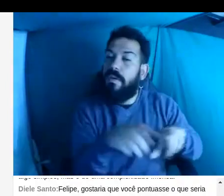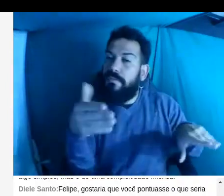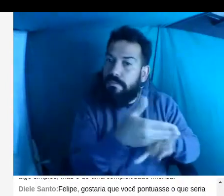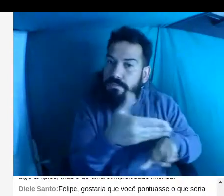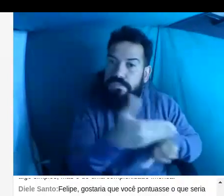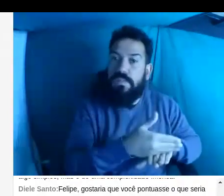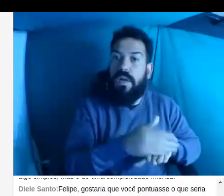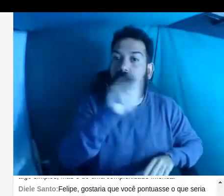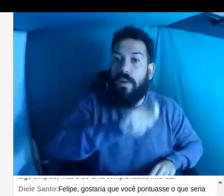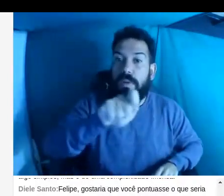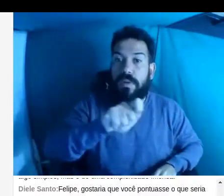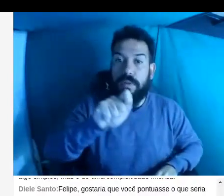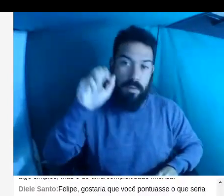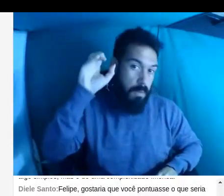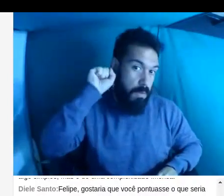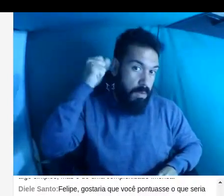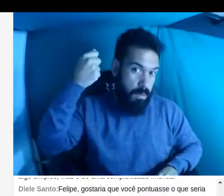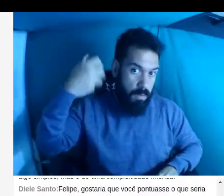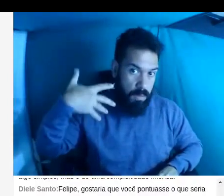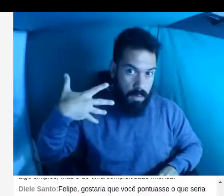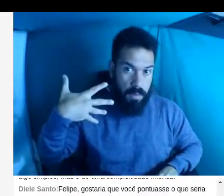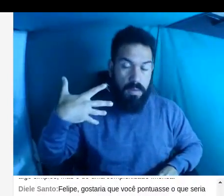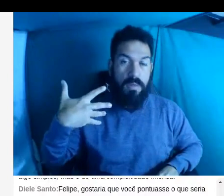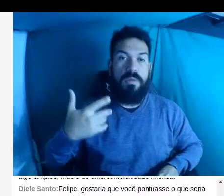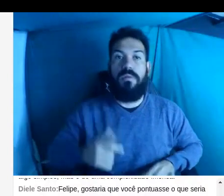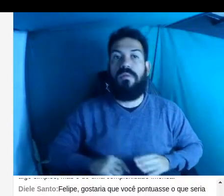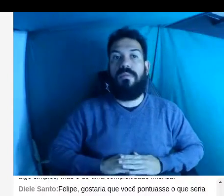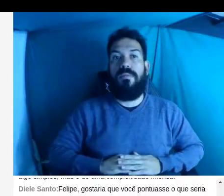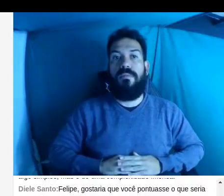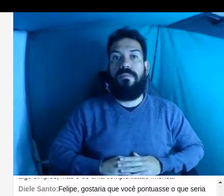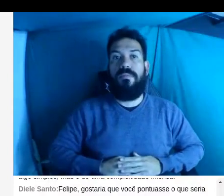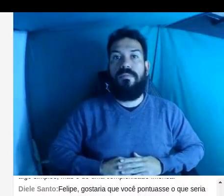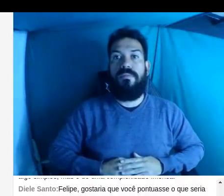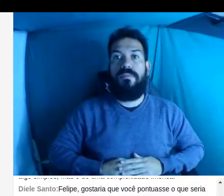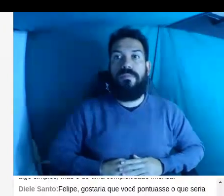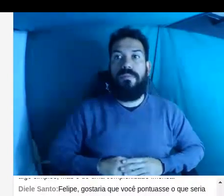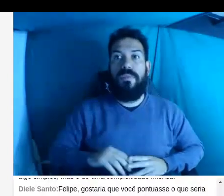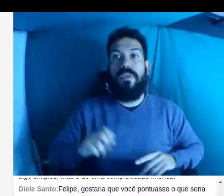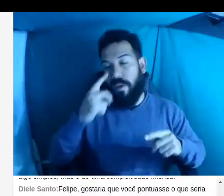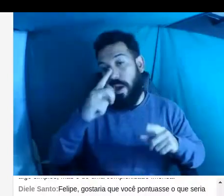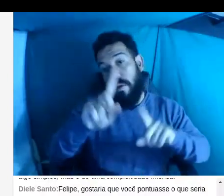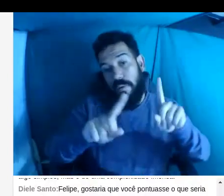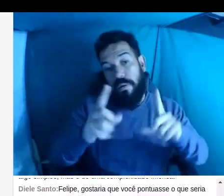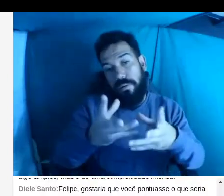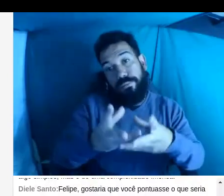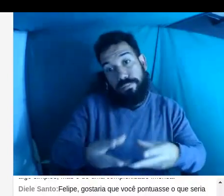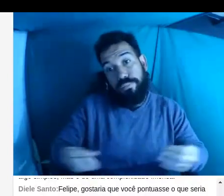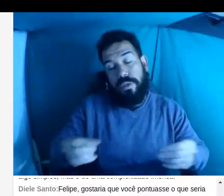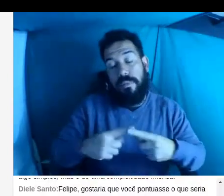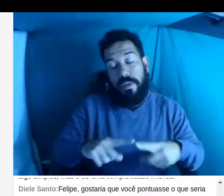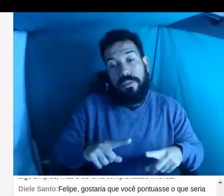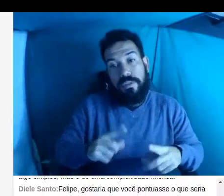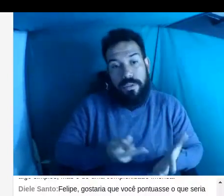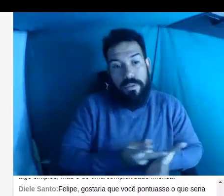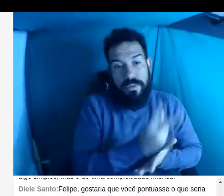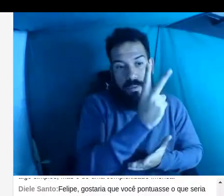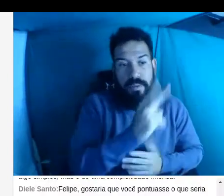audiodescrição, que em que pese terem morrido, mas passam bem, mas,